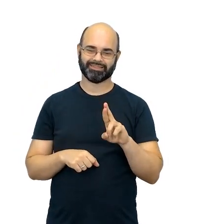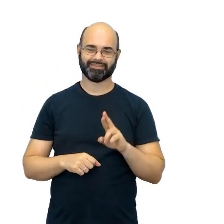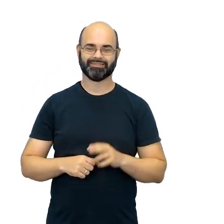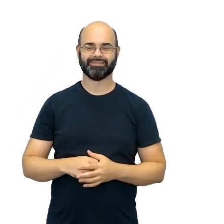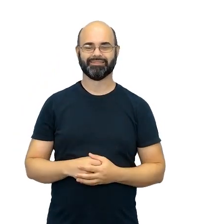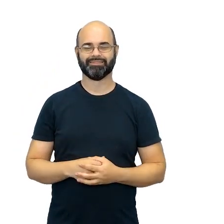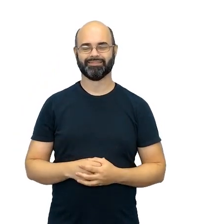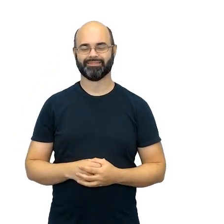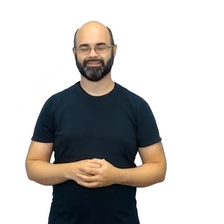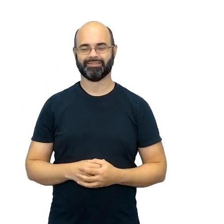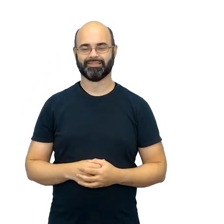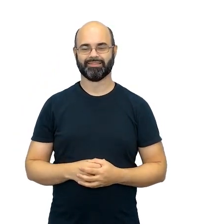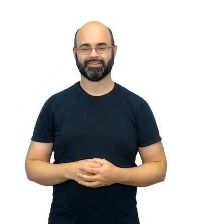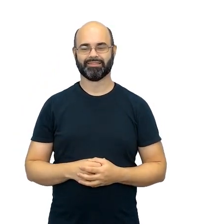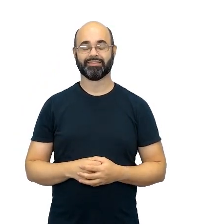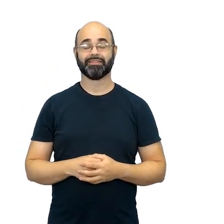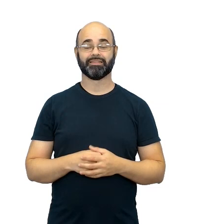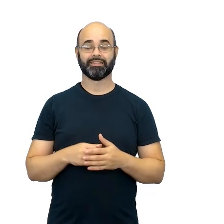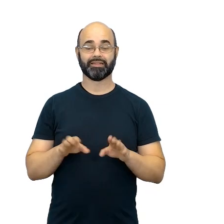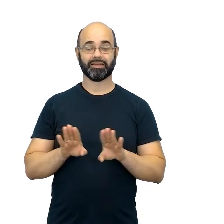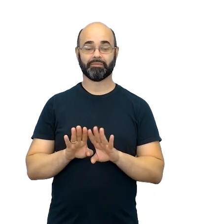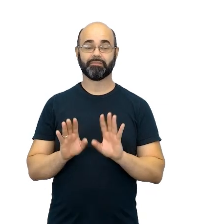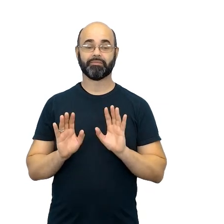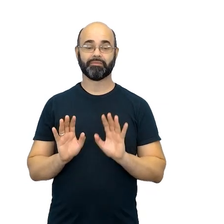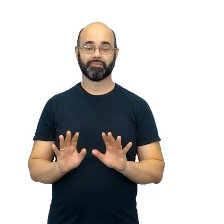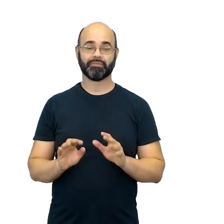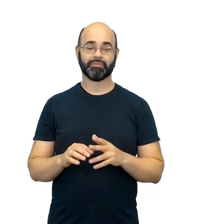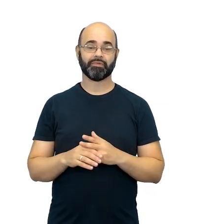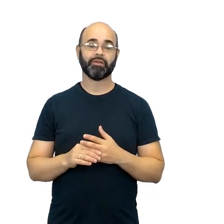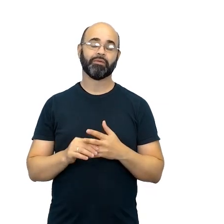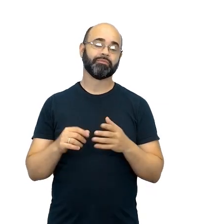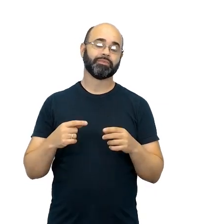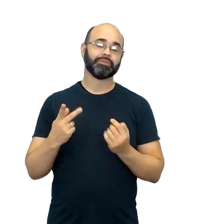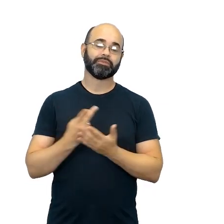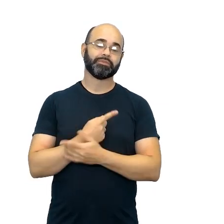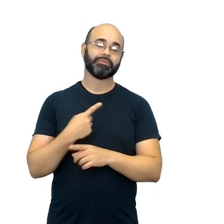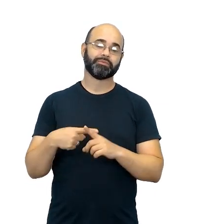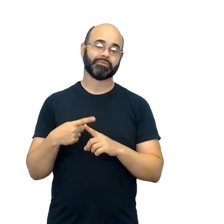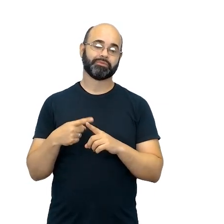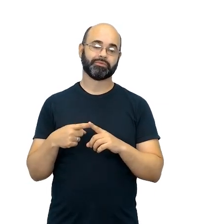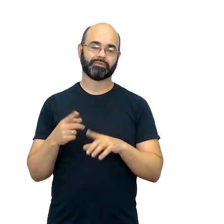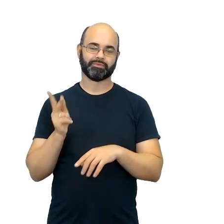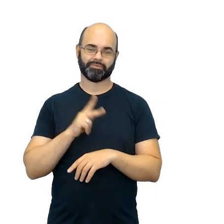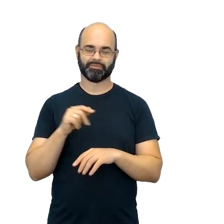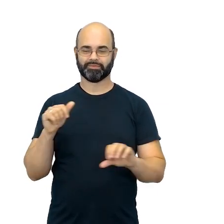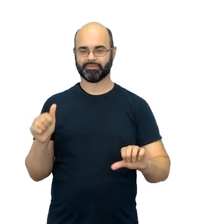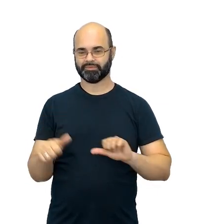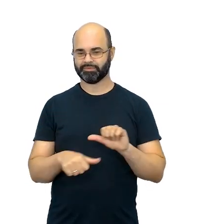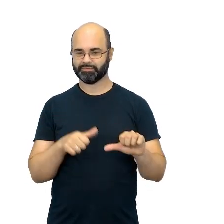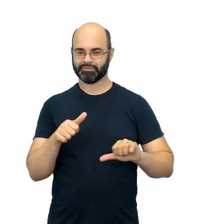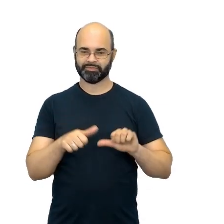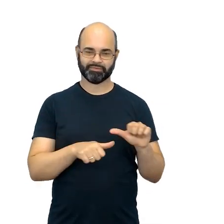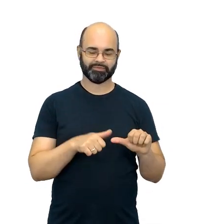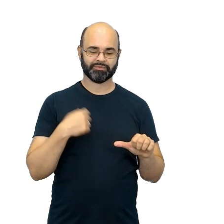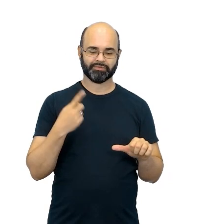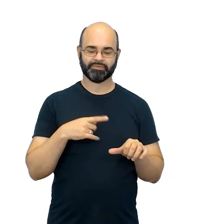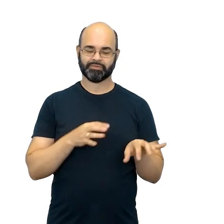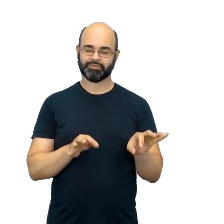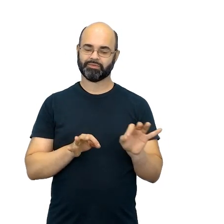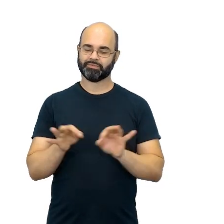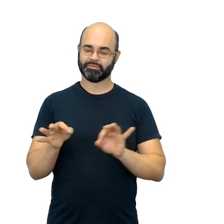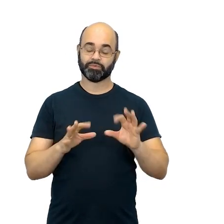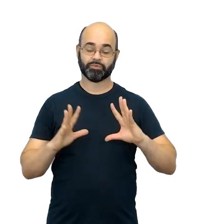e fica ali essa brincadeira, né? Como a gente resolveu isso? A gente vai, né, planejar